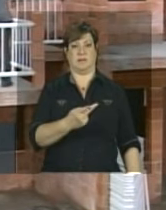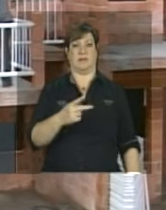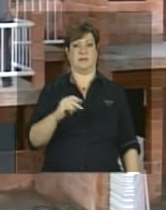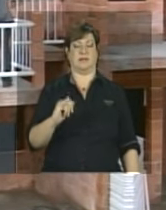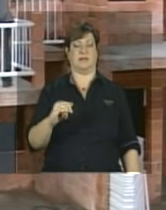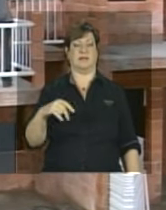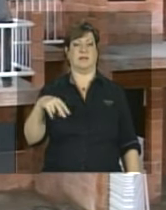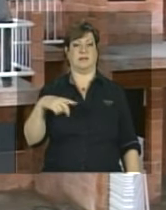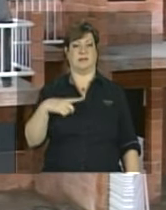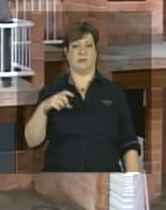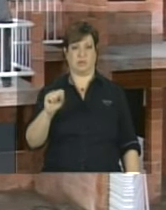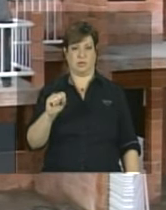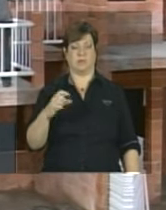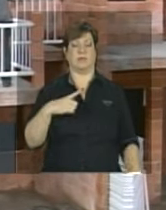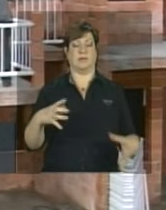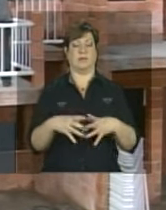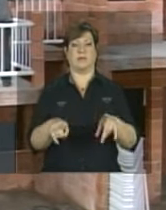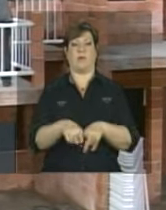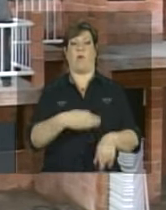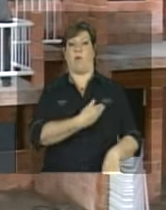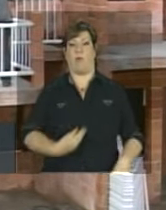do Governo do Estado do Ceará.